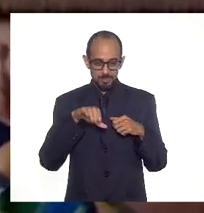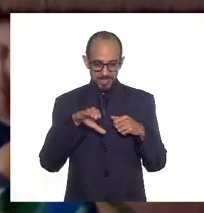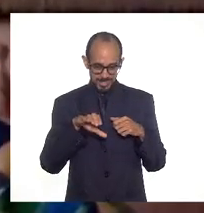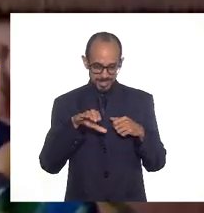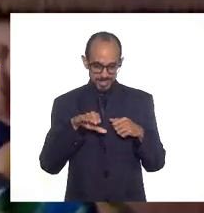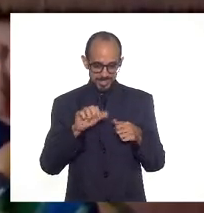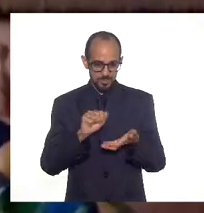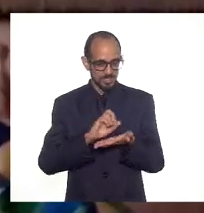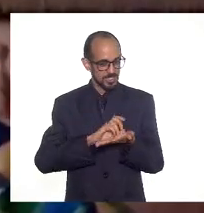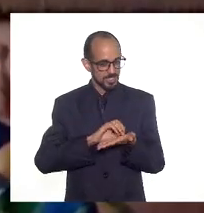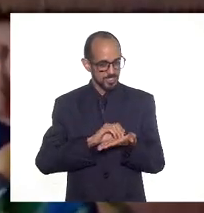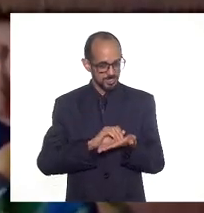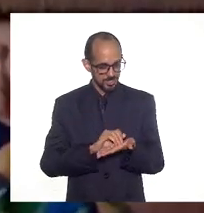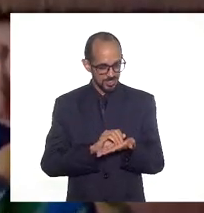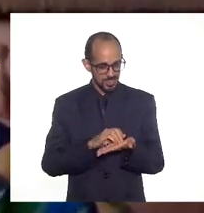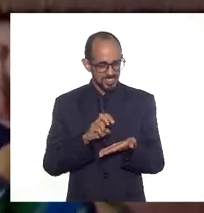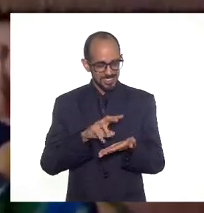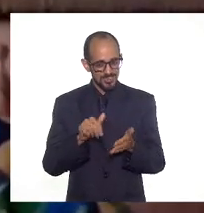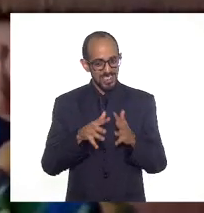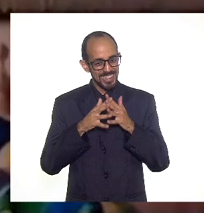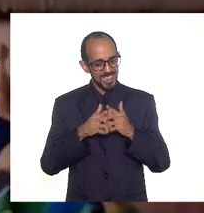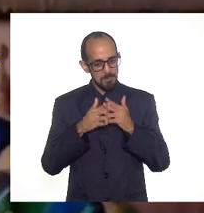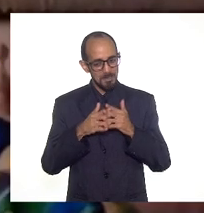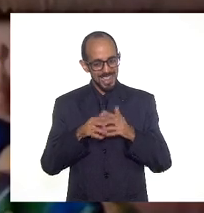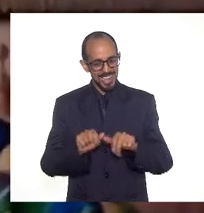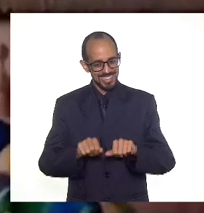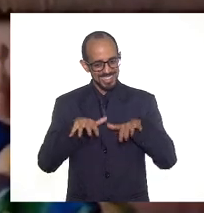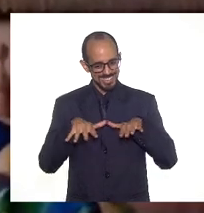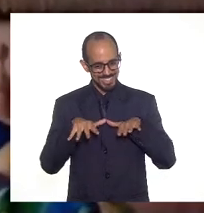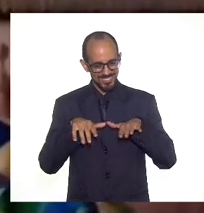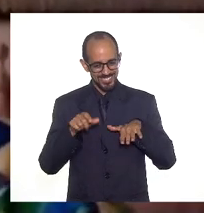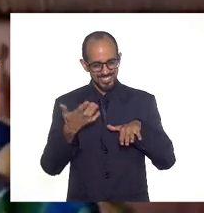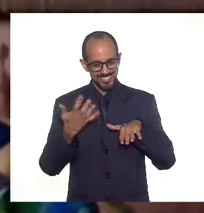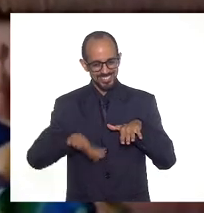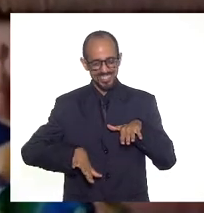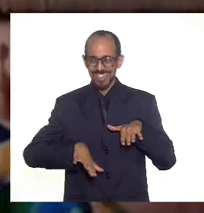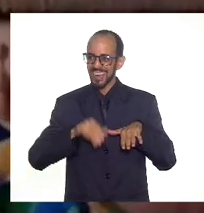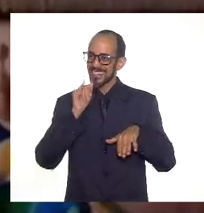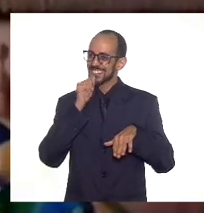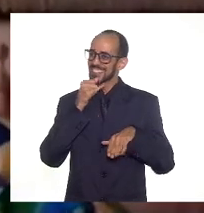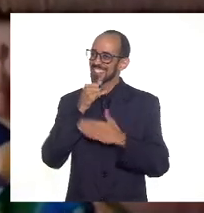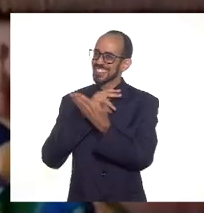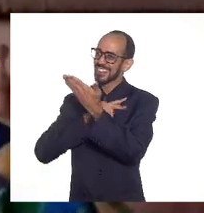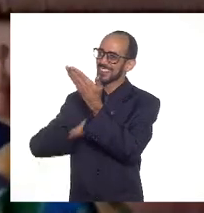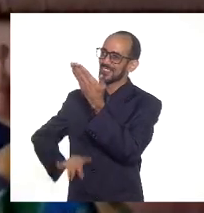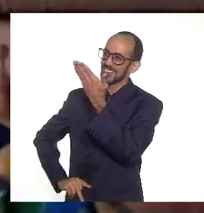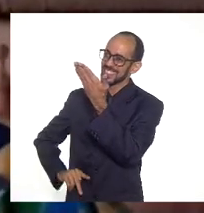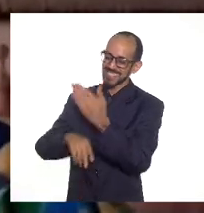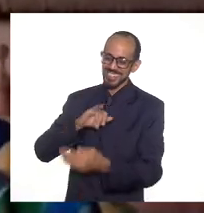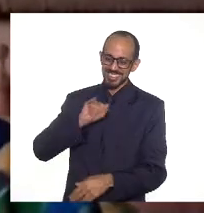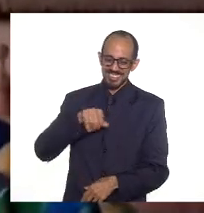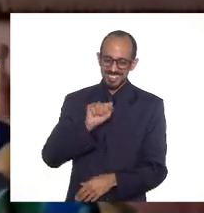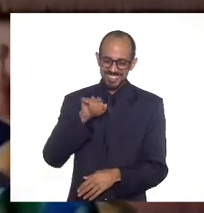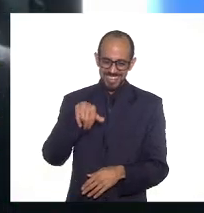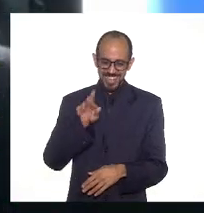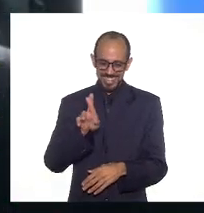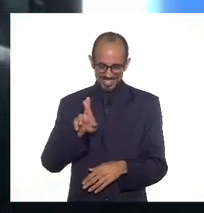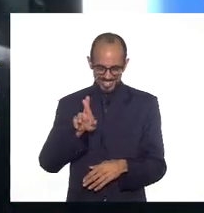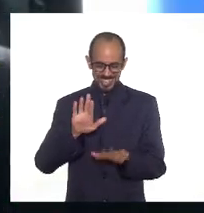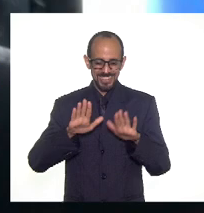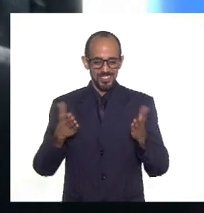muito linda, a gente vai atrapalhar a sessão, e eu não quero chatear o presidente maravilhoso Jair Bittencourt hoje,